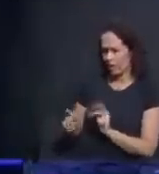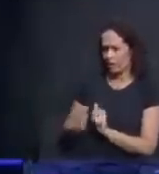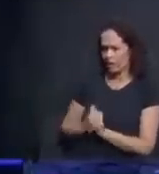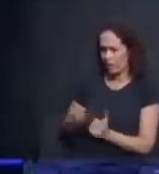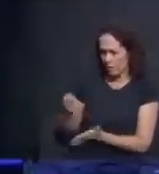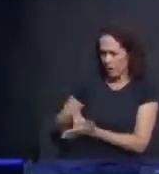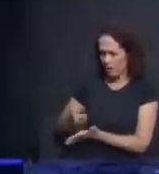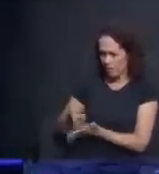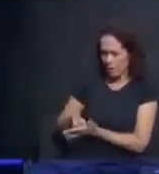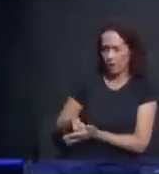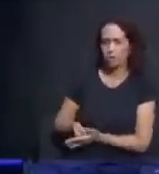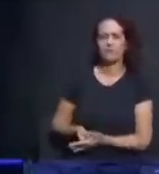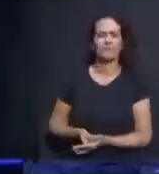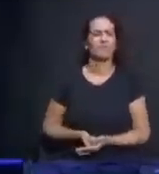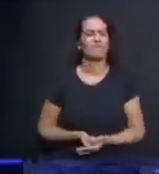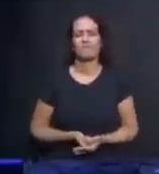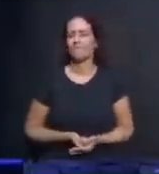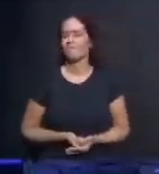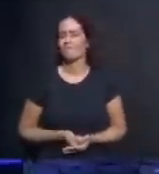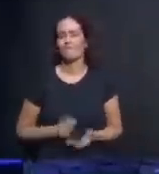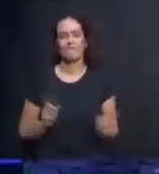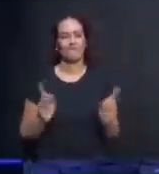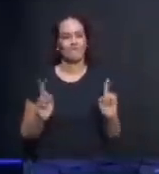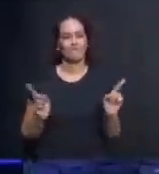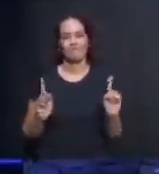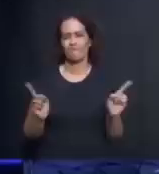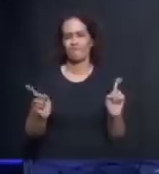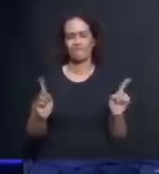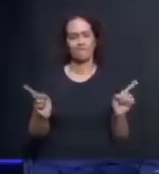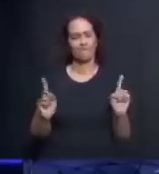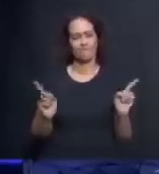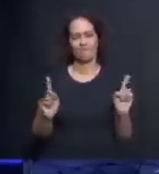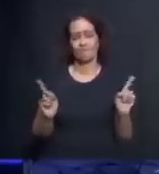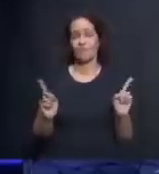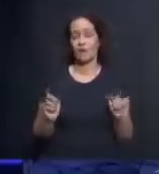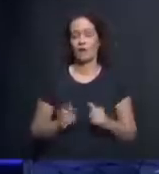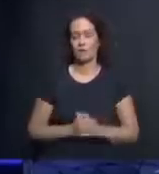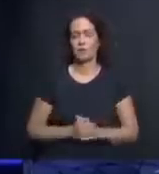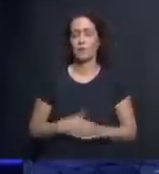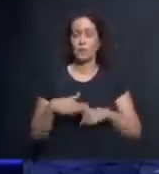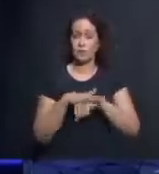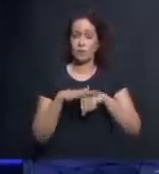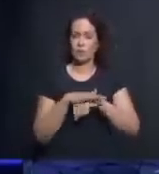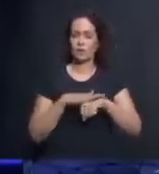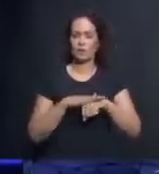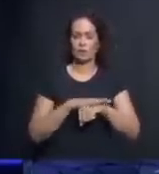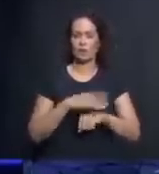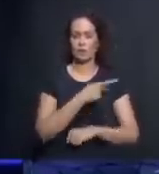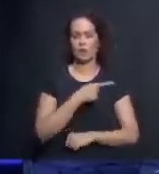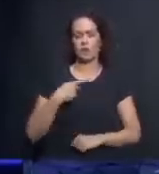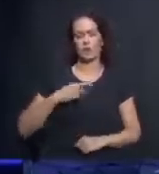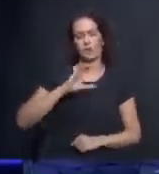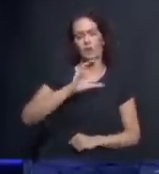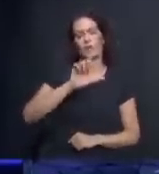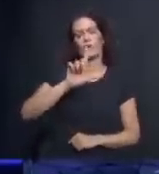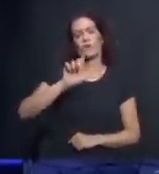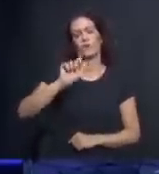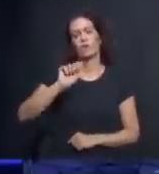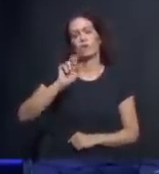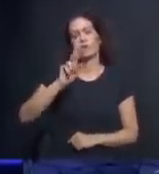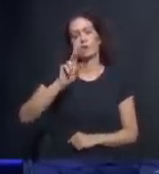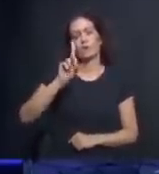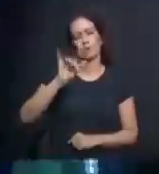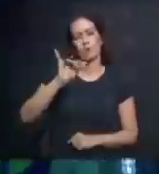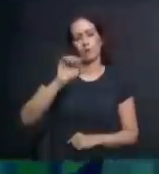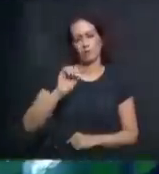Não, não. Não faça isso, não. Esse dia eu estava conversando com o pastor Cláudio Duarte. Aí ele falando: Lucim, a